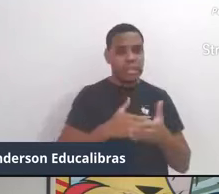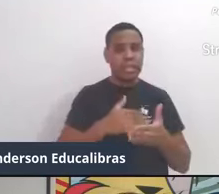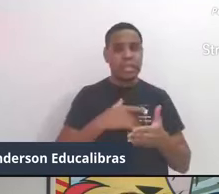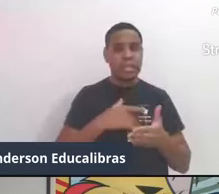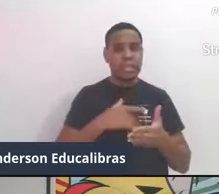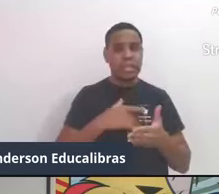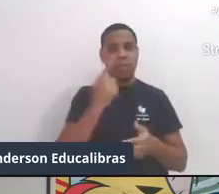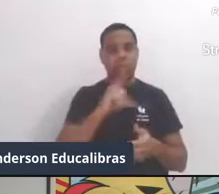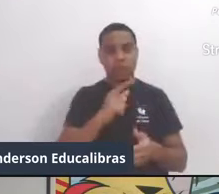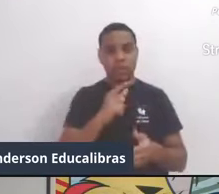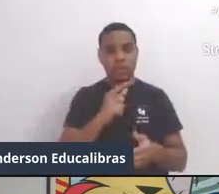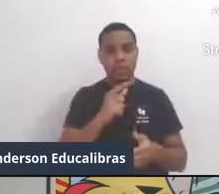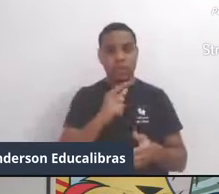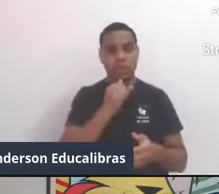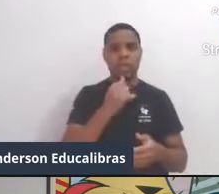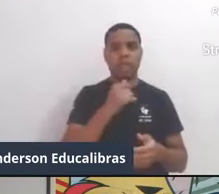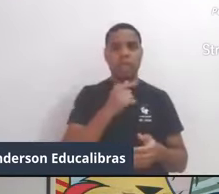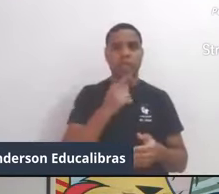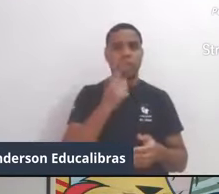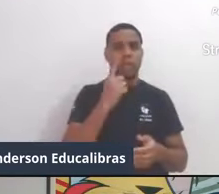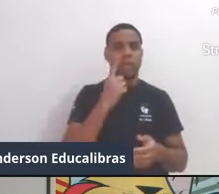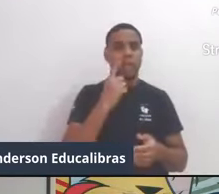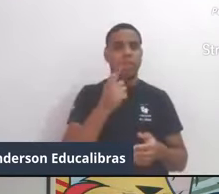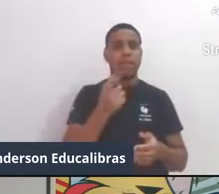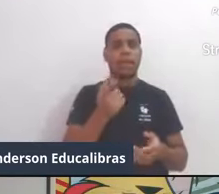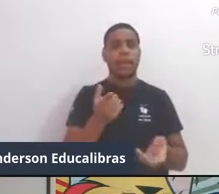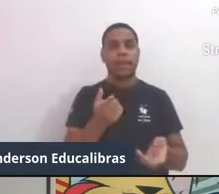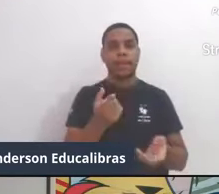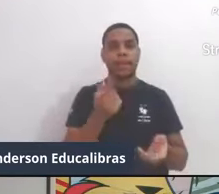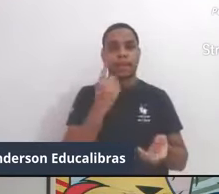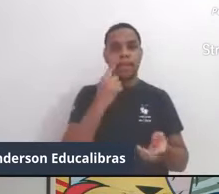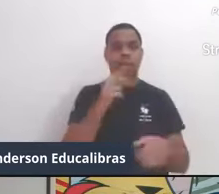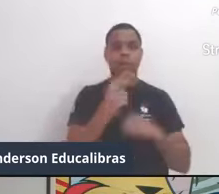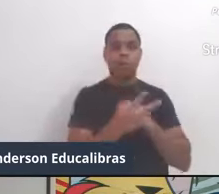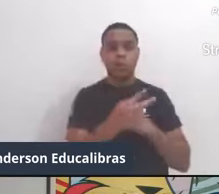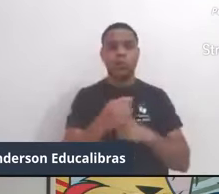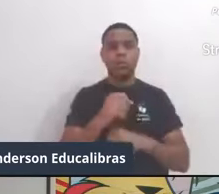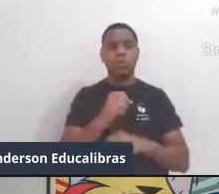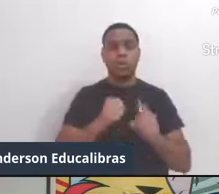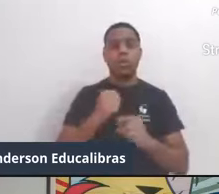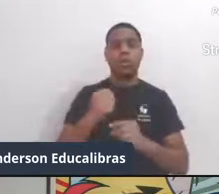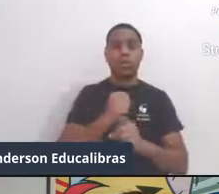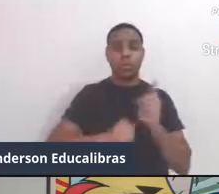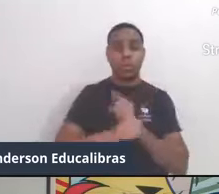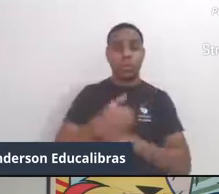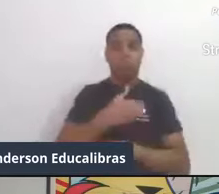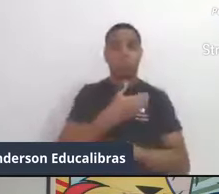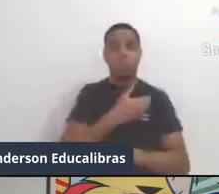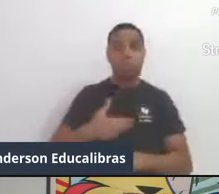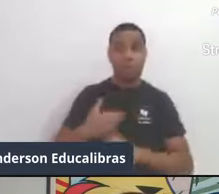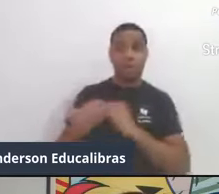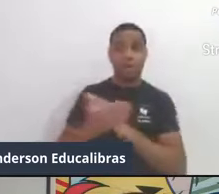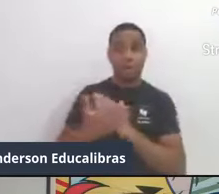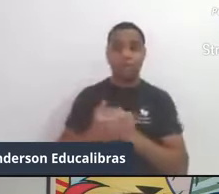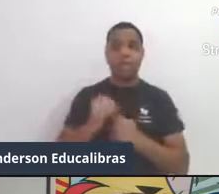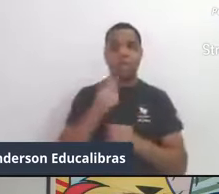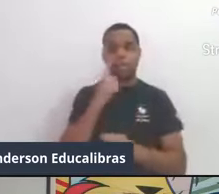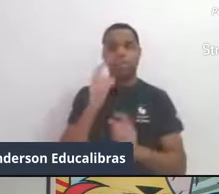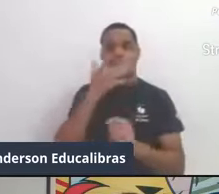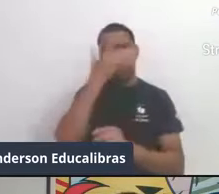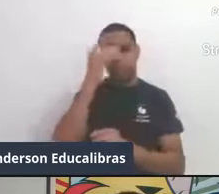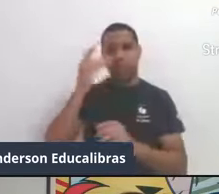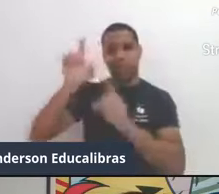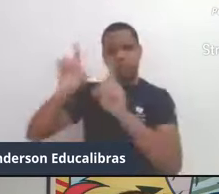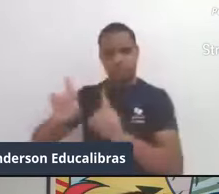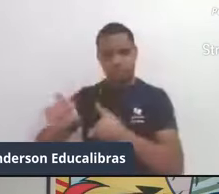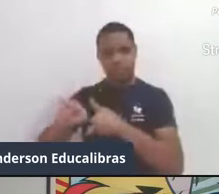conseguir ascender ou voltar para uma situação de proteção social, né? E acho que aí, quando a gente fala de minorias, a gente fala da pessoa com